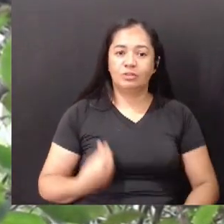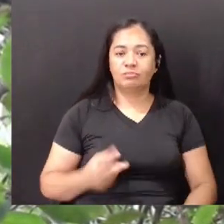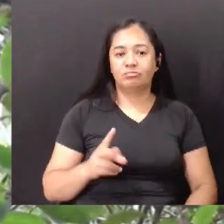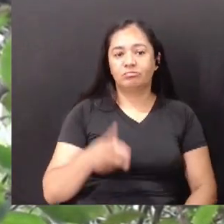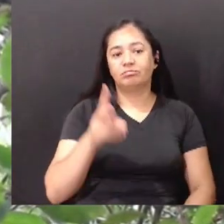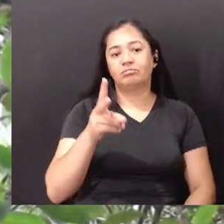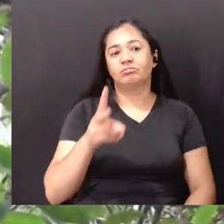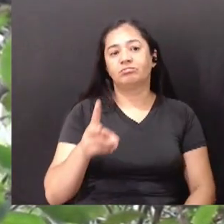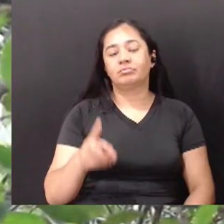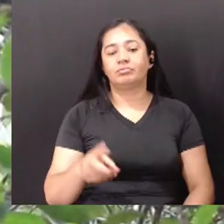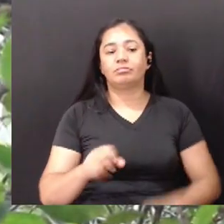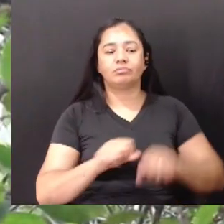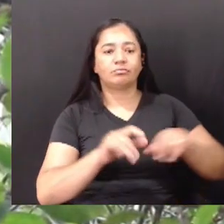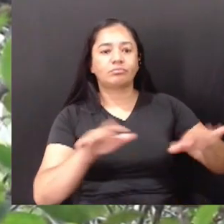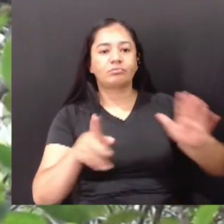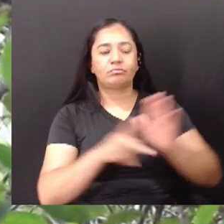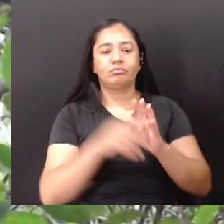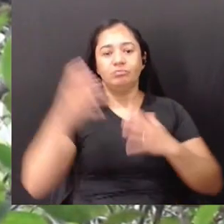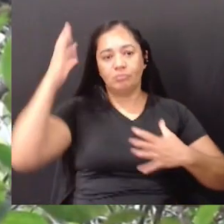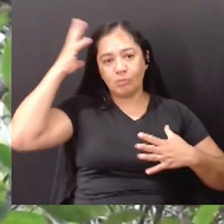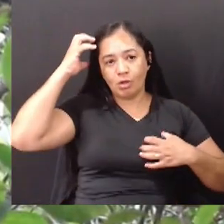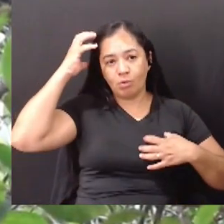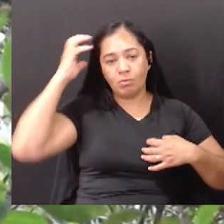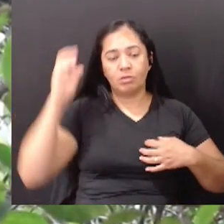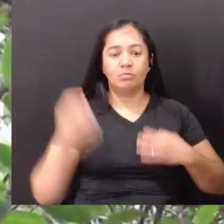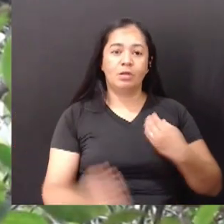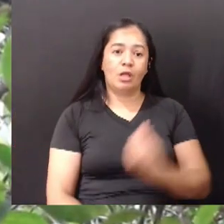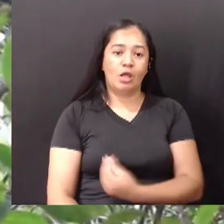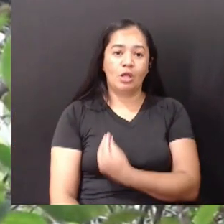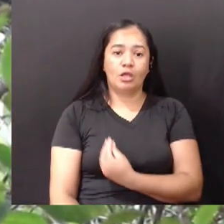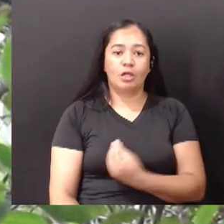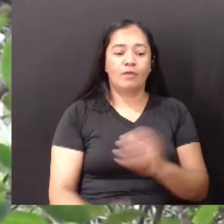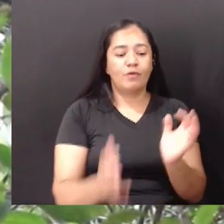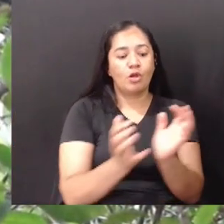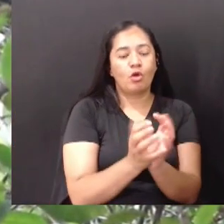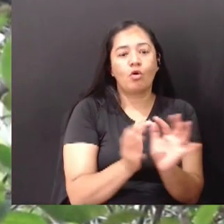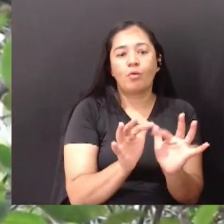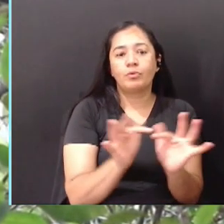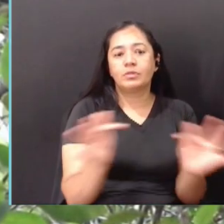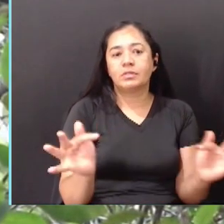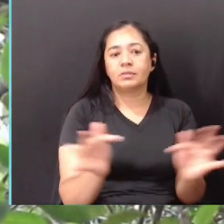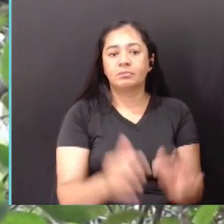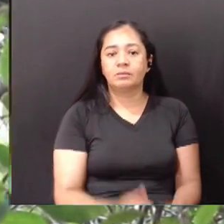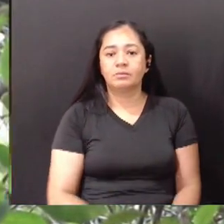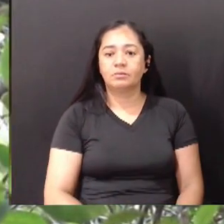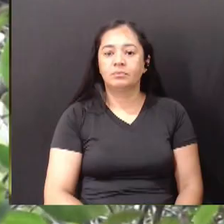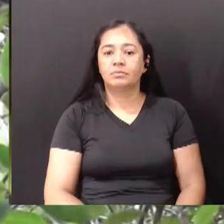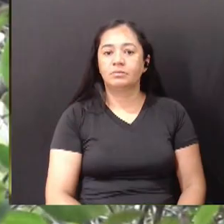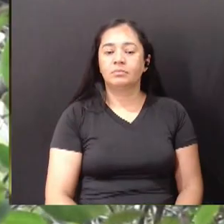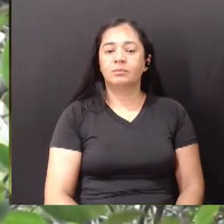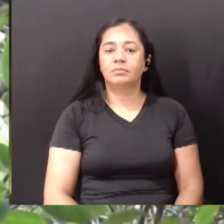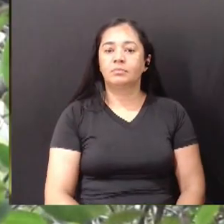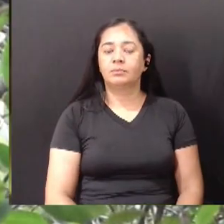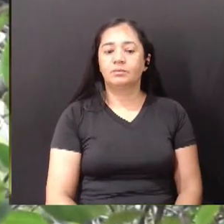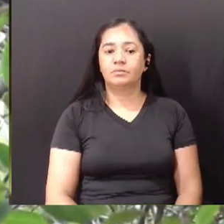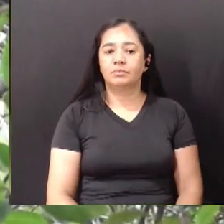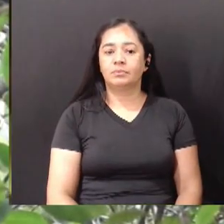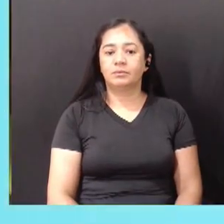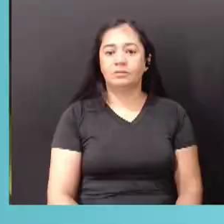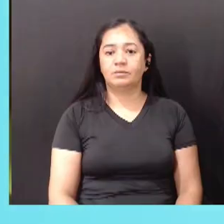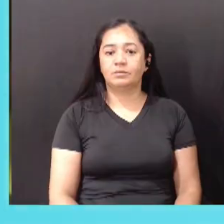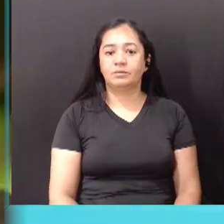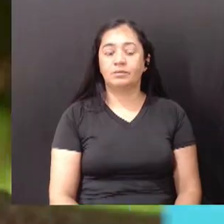a sobrevivência e a dispersão desses macacos que vivem em pequenos grupos monogâmicos.